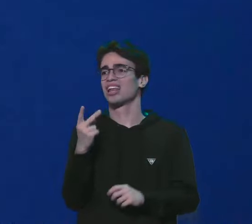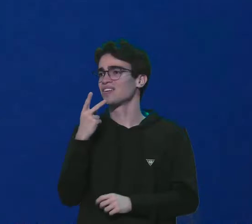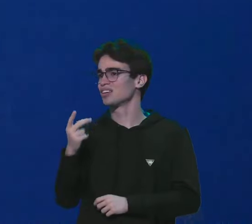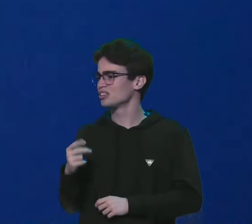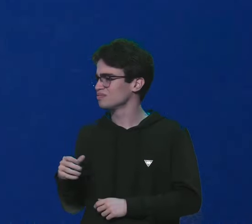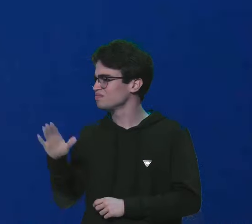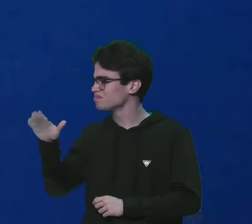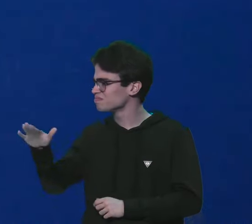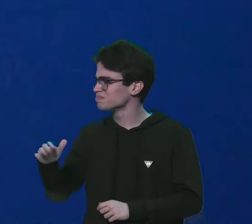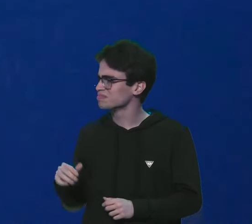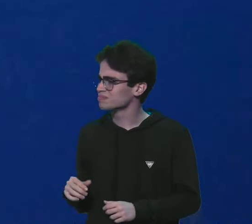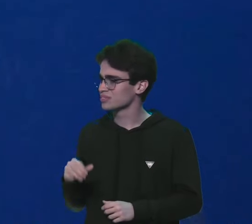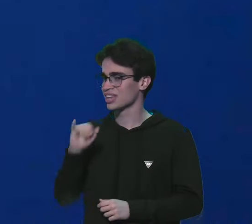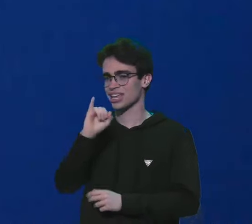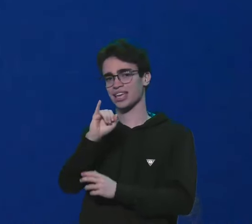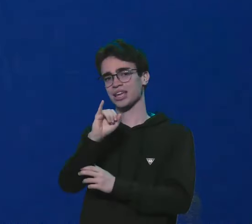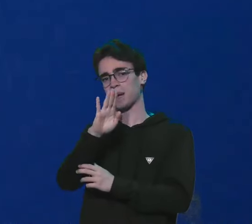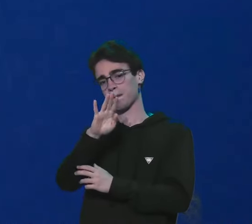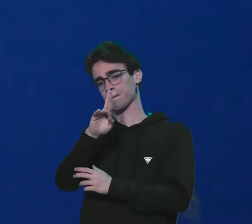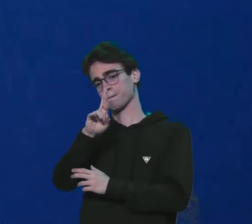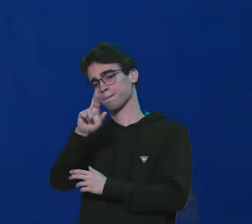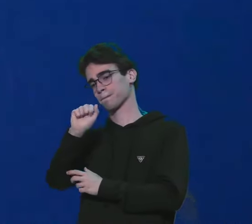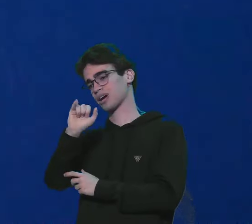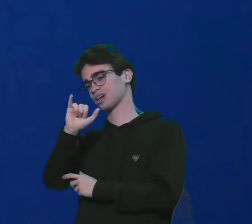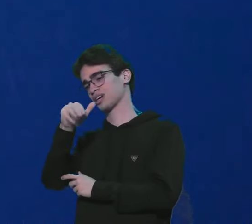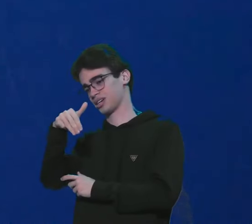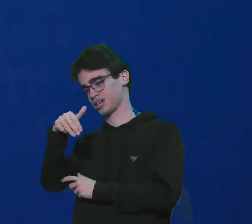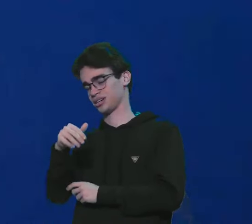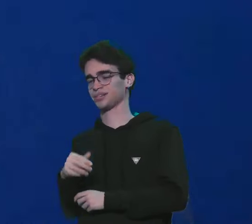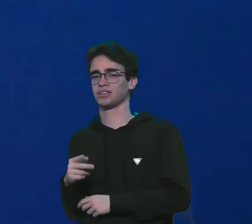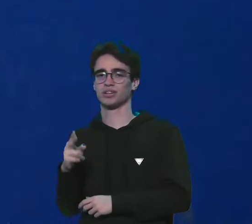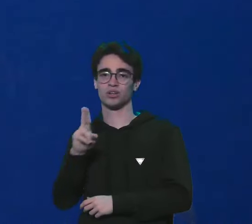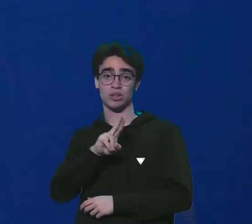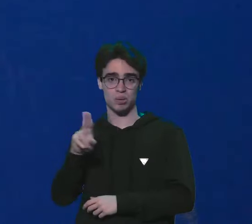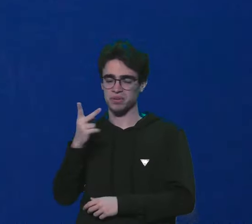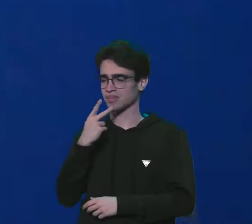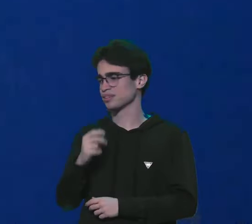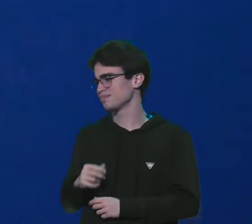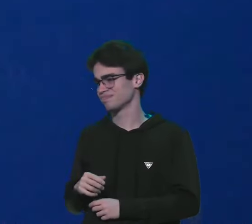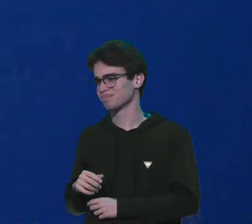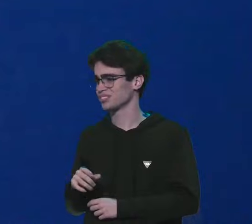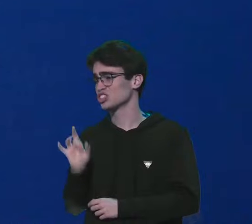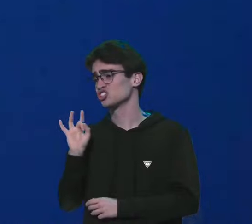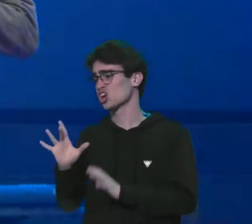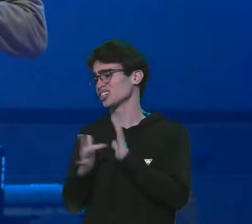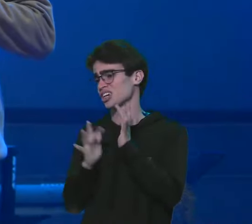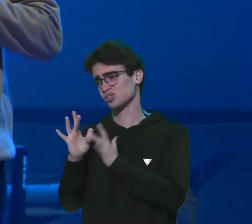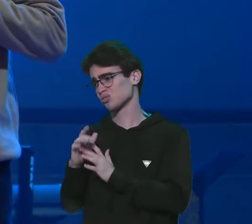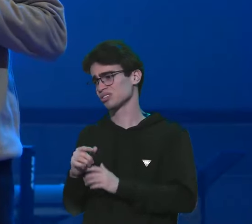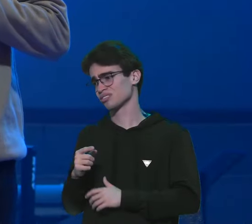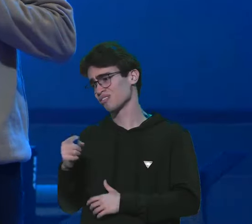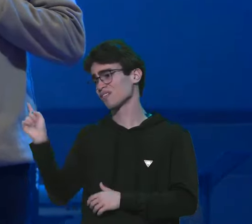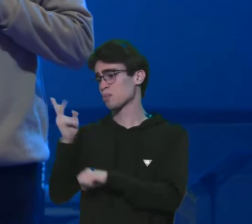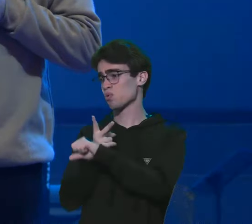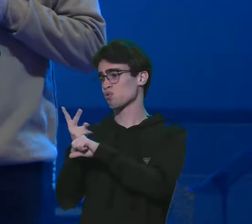Ibrahim, o nome do meu pai é Ibrahim, é só Jesus, vai procurar uma igreja.